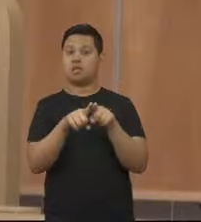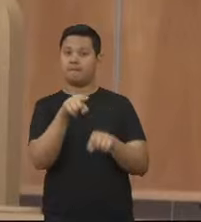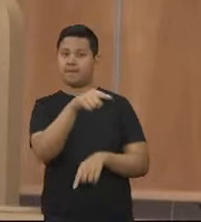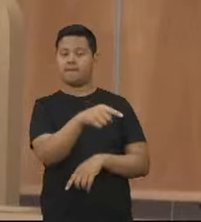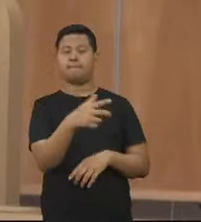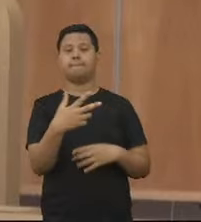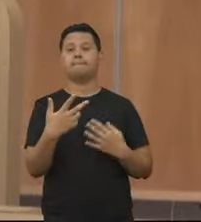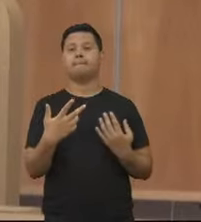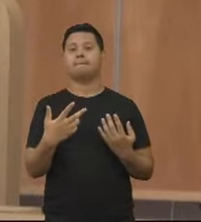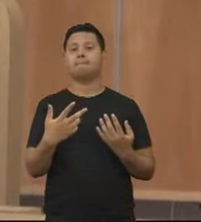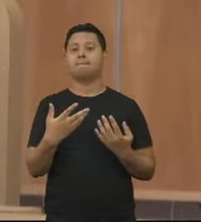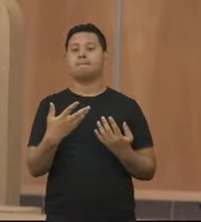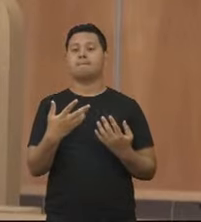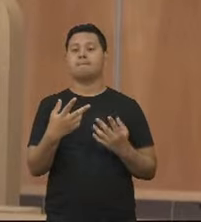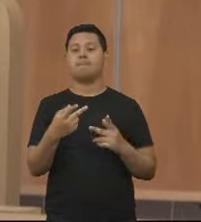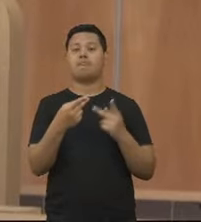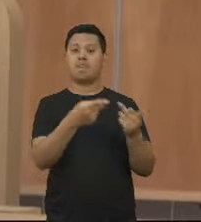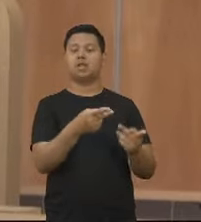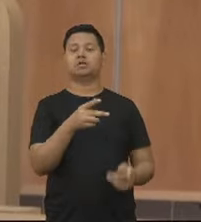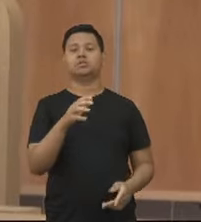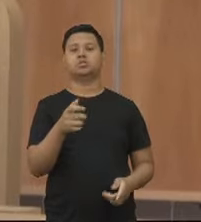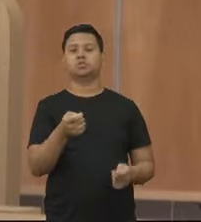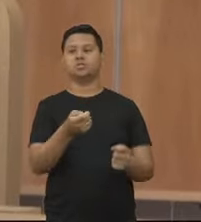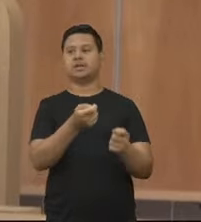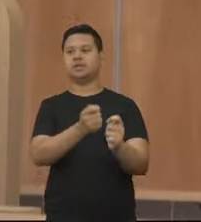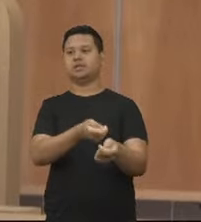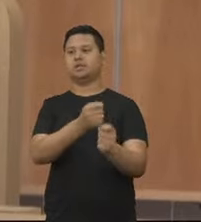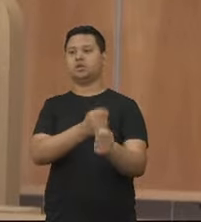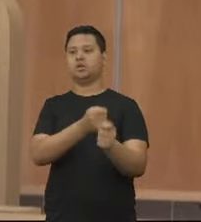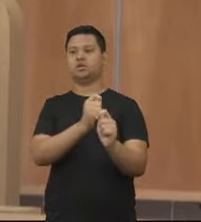queridos amigos charreteiros.